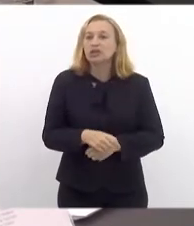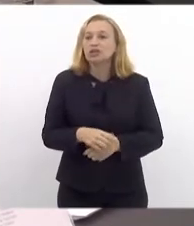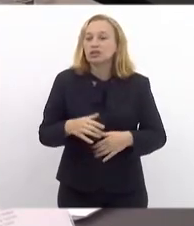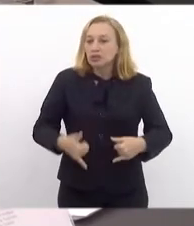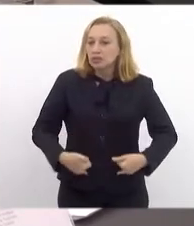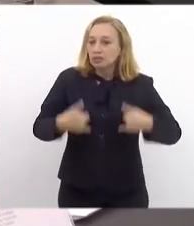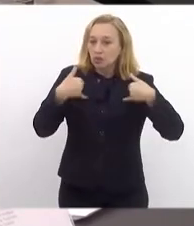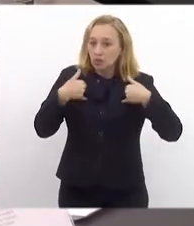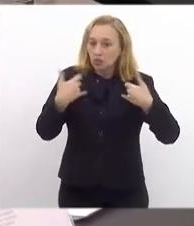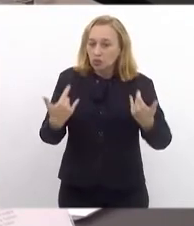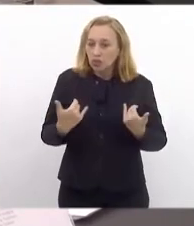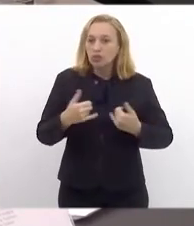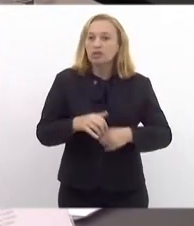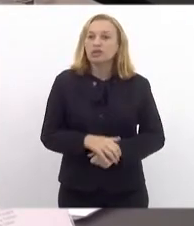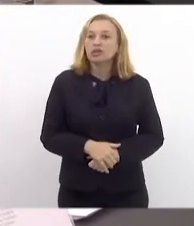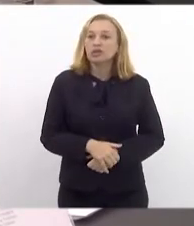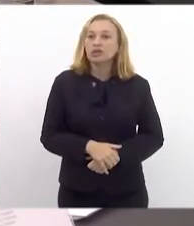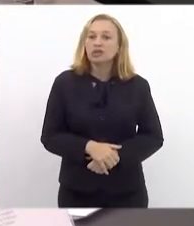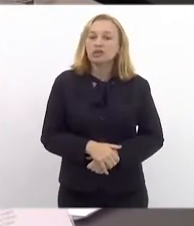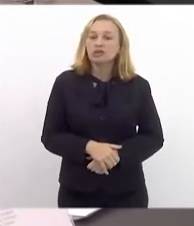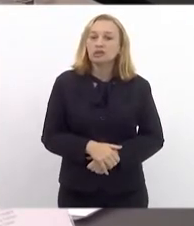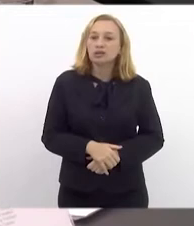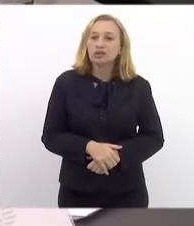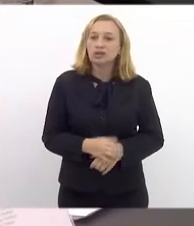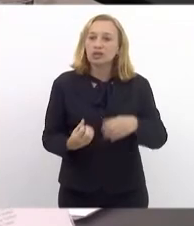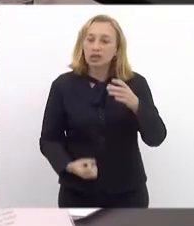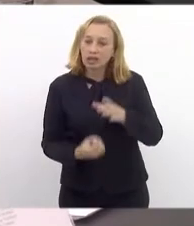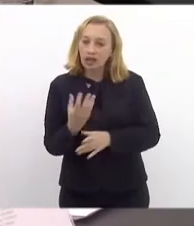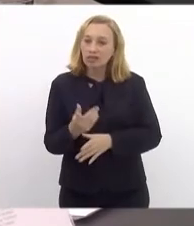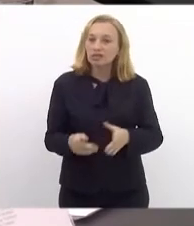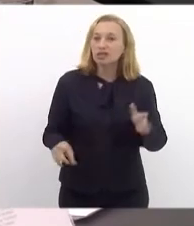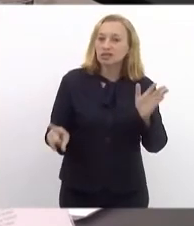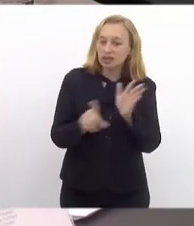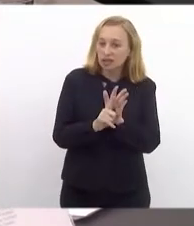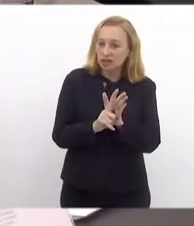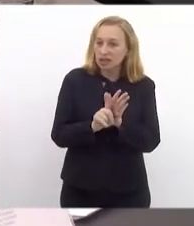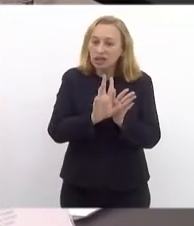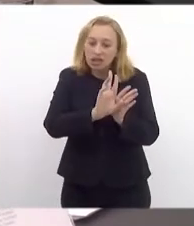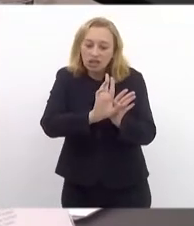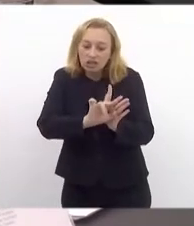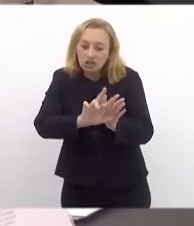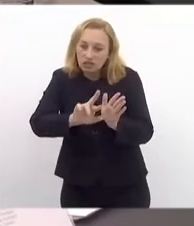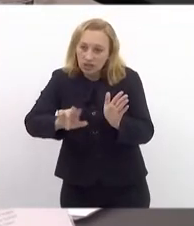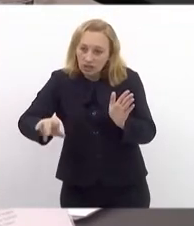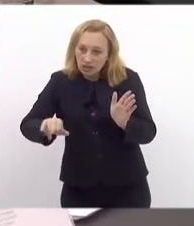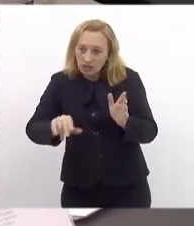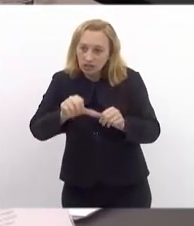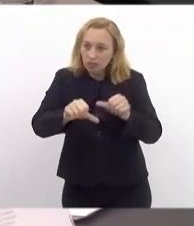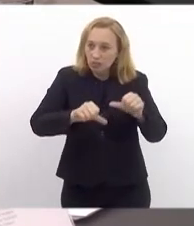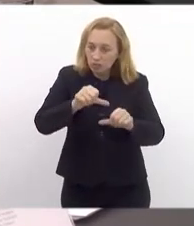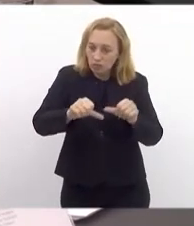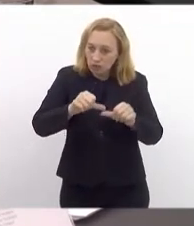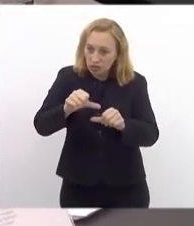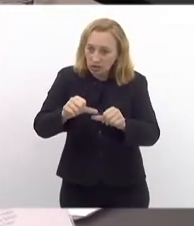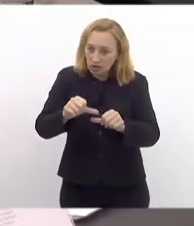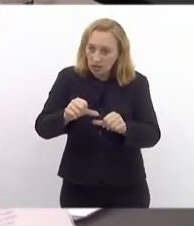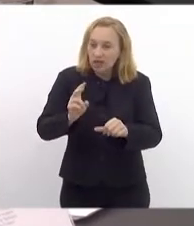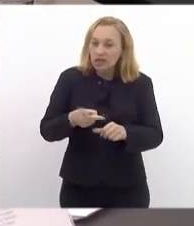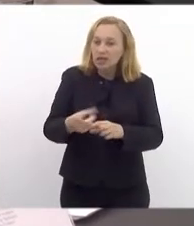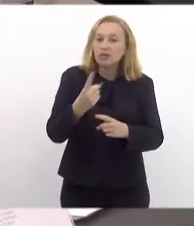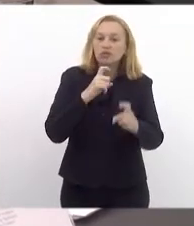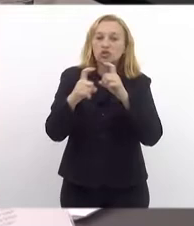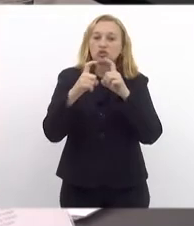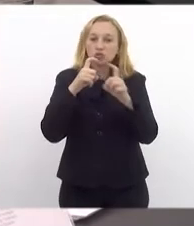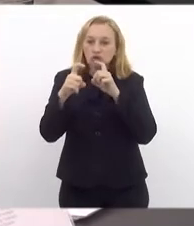coisa que eu me orgulho muito é difícil do autor dessa lei e das suas diversas modificações e sempre